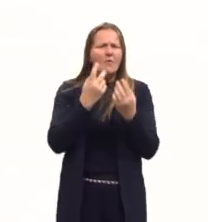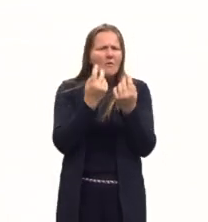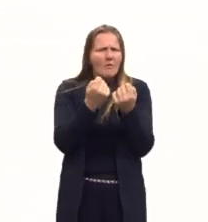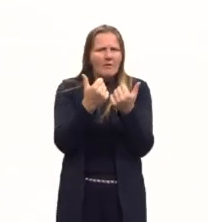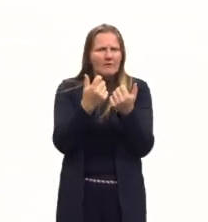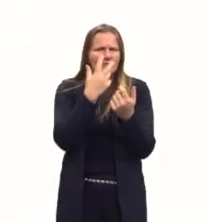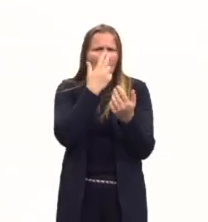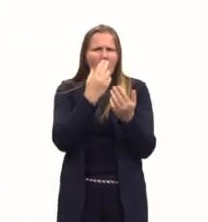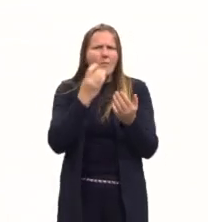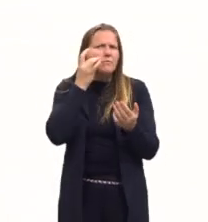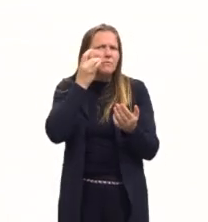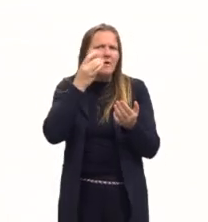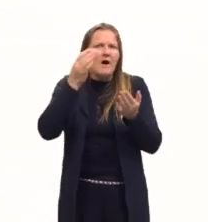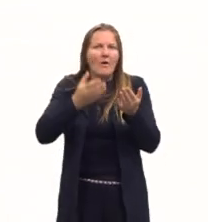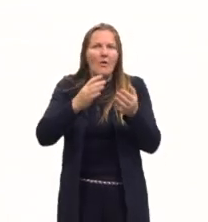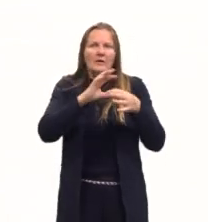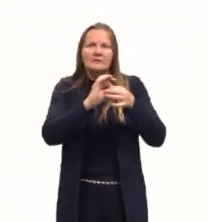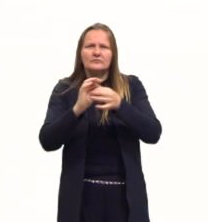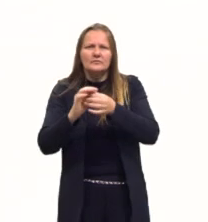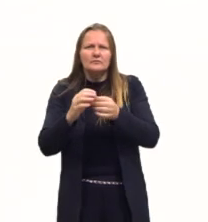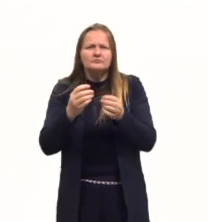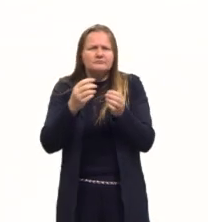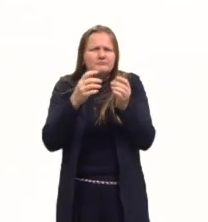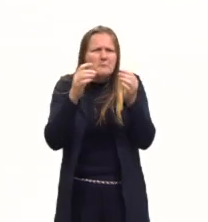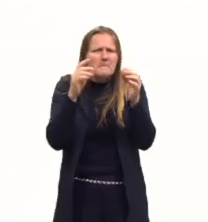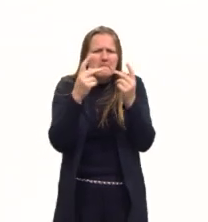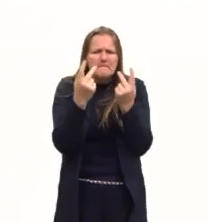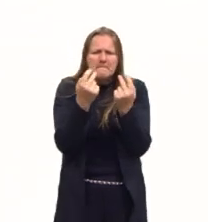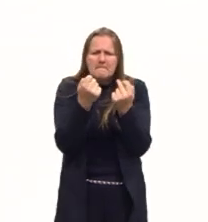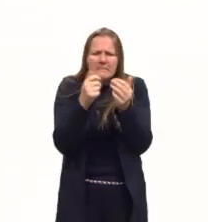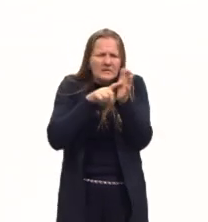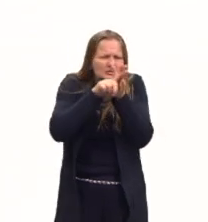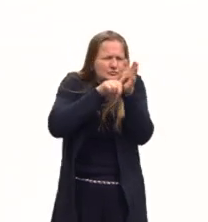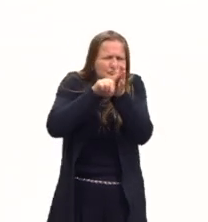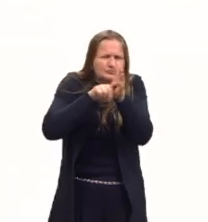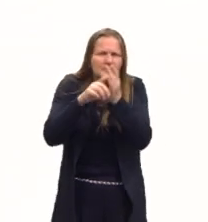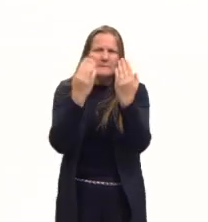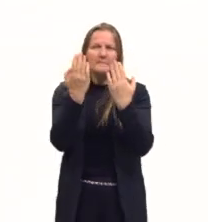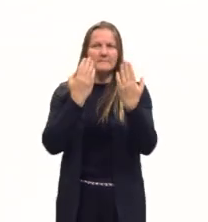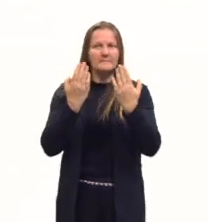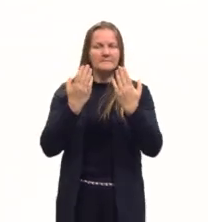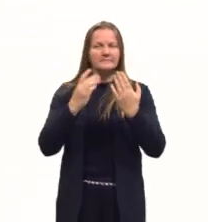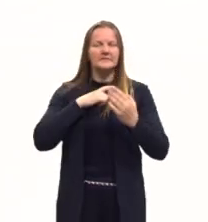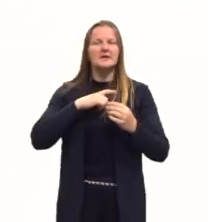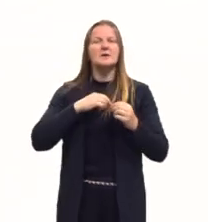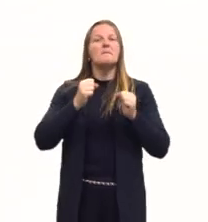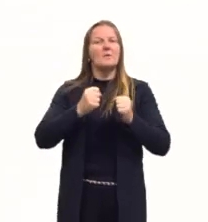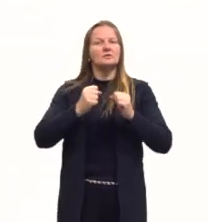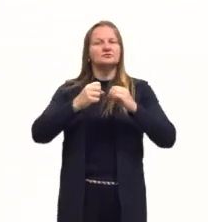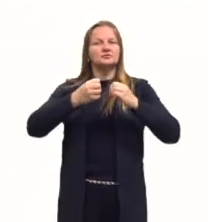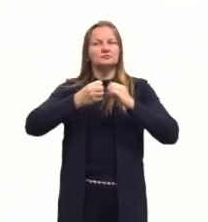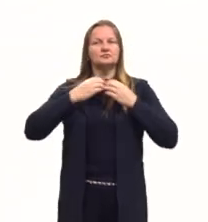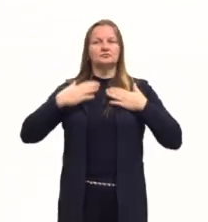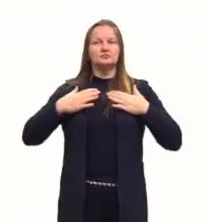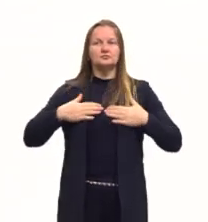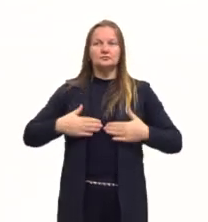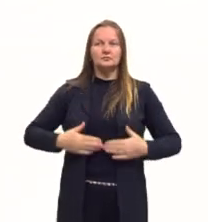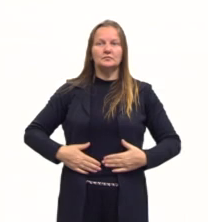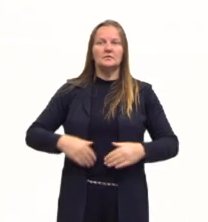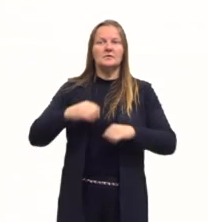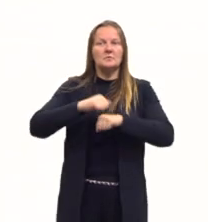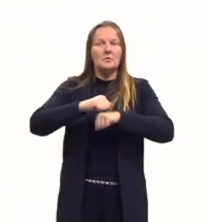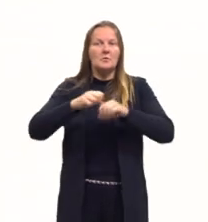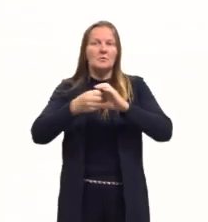aos seres viventes atuais nessas características elas podem ser tanto morfológicas fisiológicas